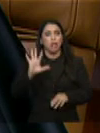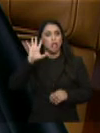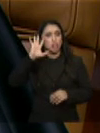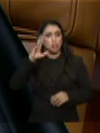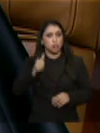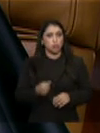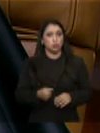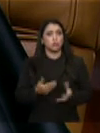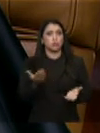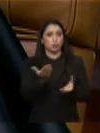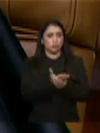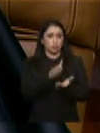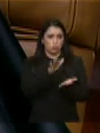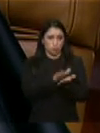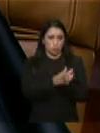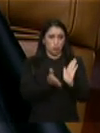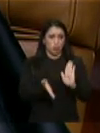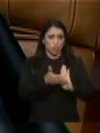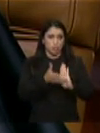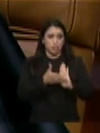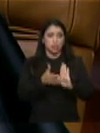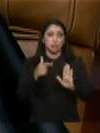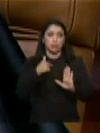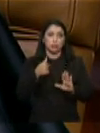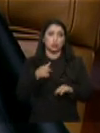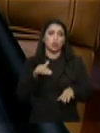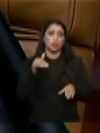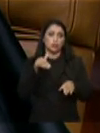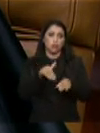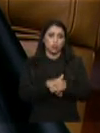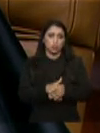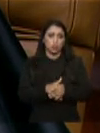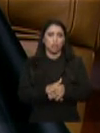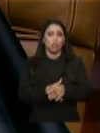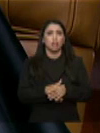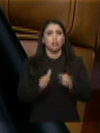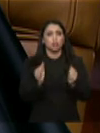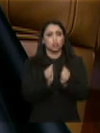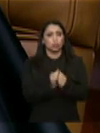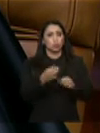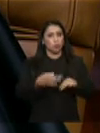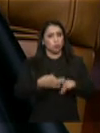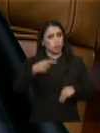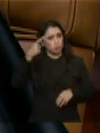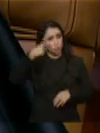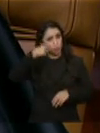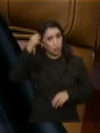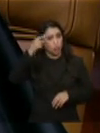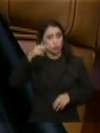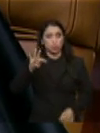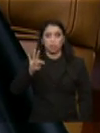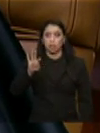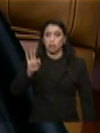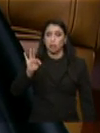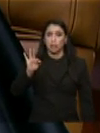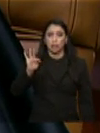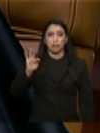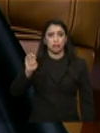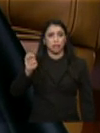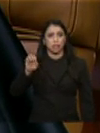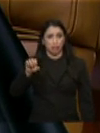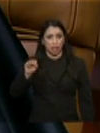em concreto. E acompanhei especificamente o ministro Luiz Roberto Barroso quanto à tese de